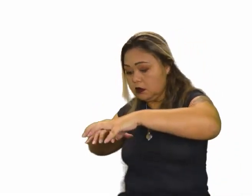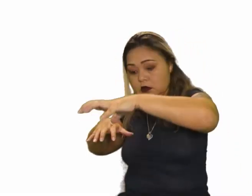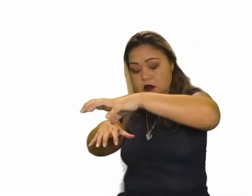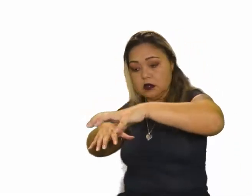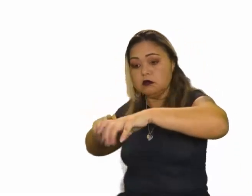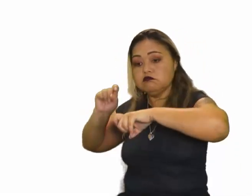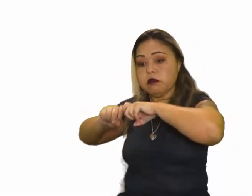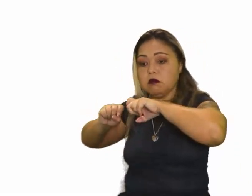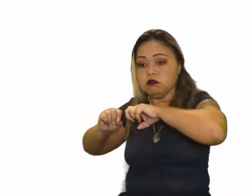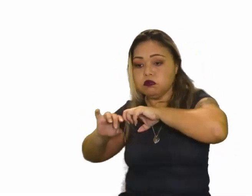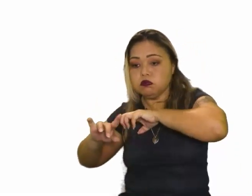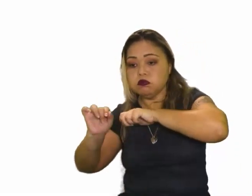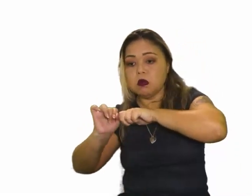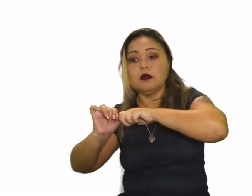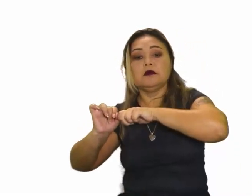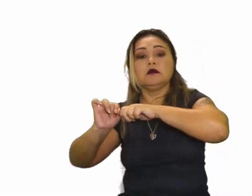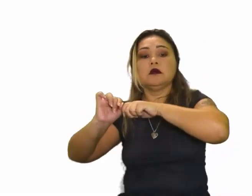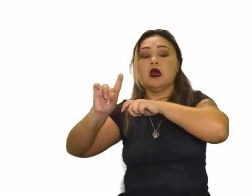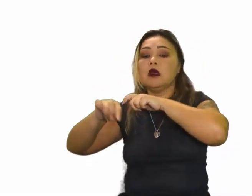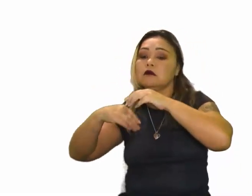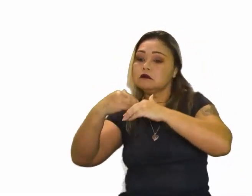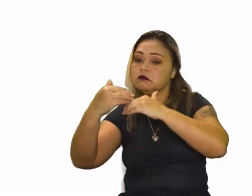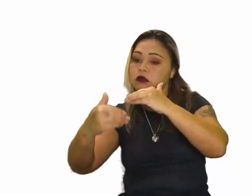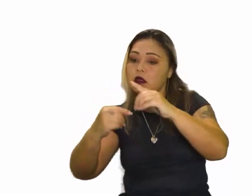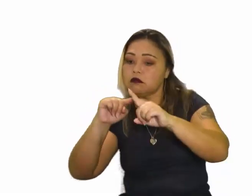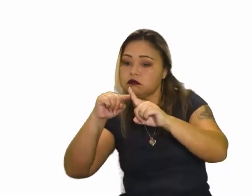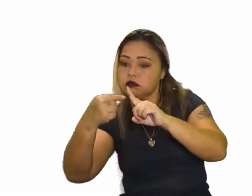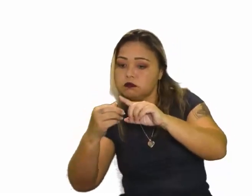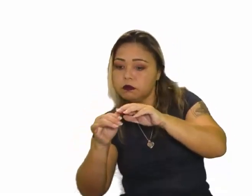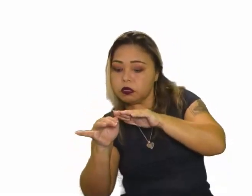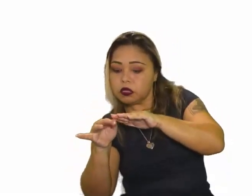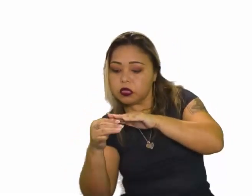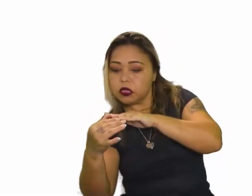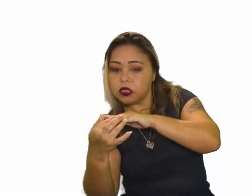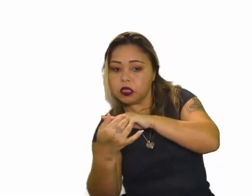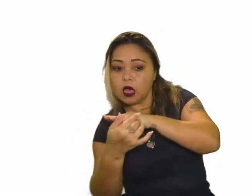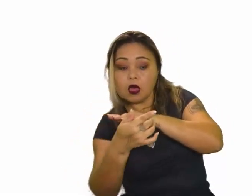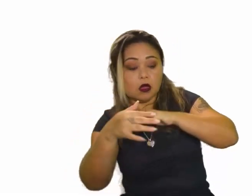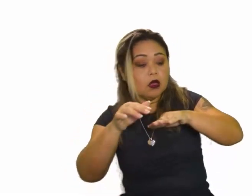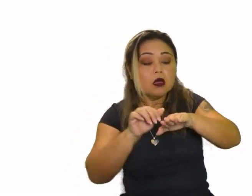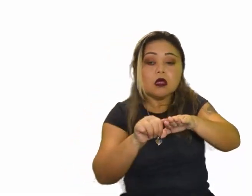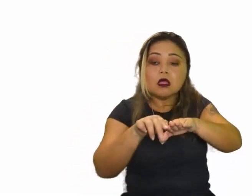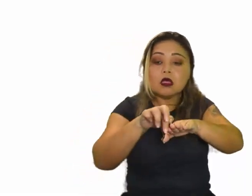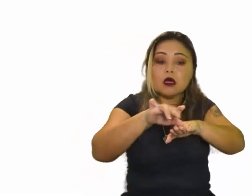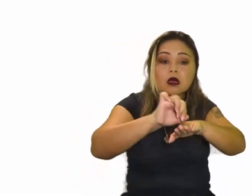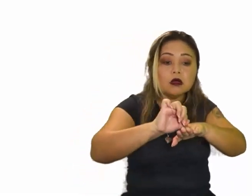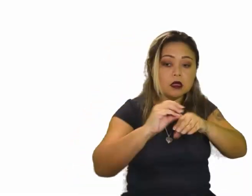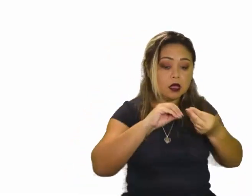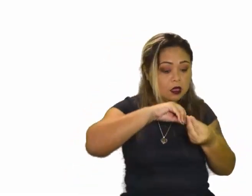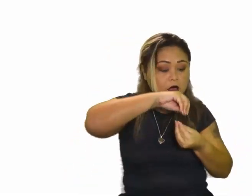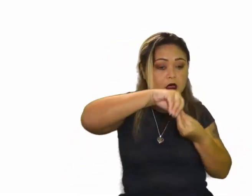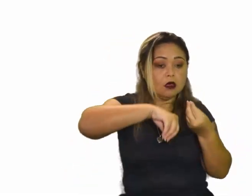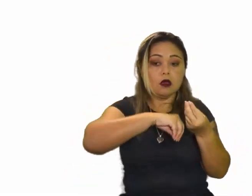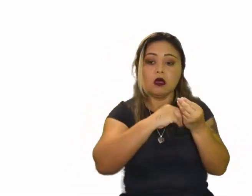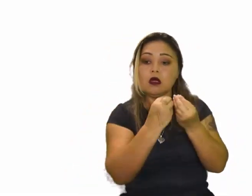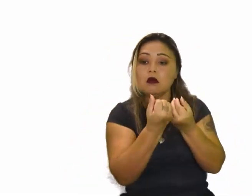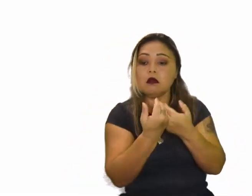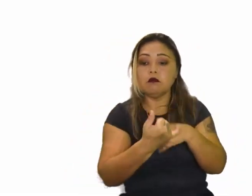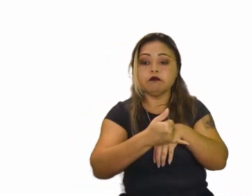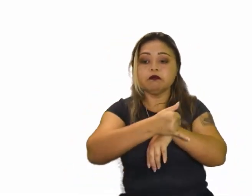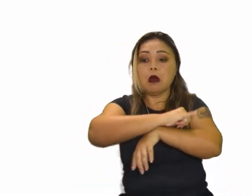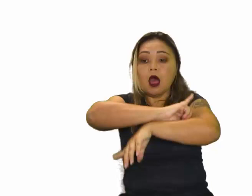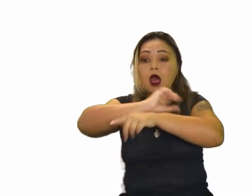de reprodução, setor de desenvolvimento embrionário, girinagem, metamorfose e